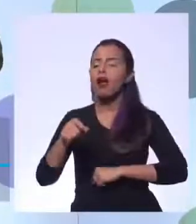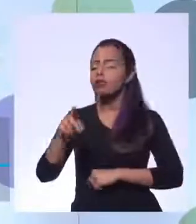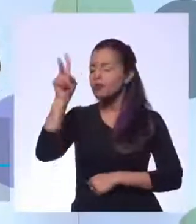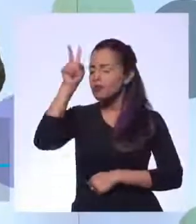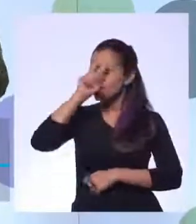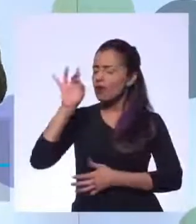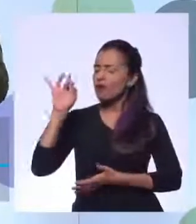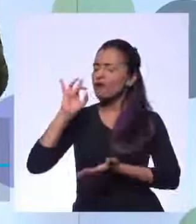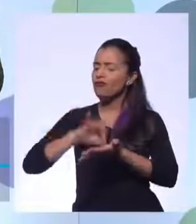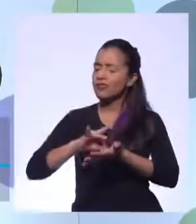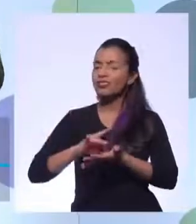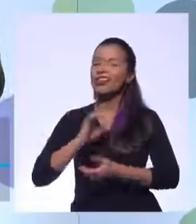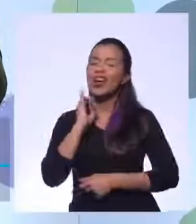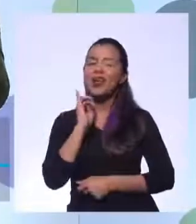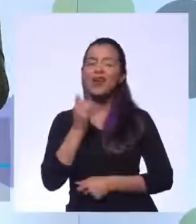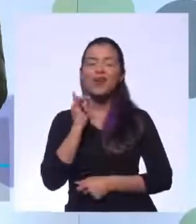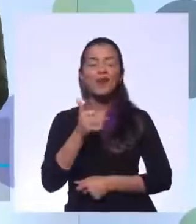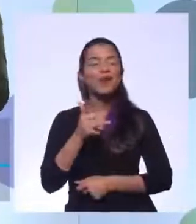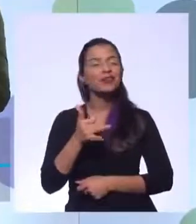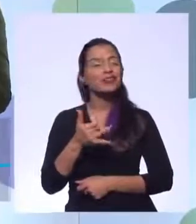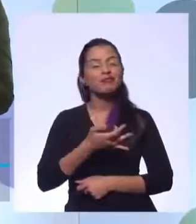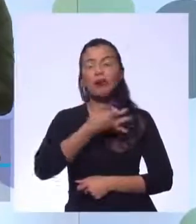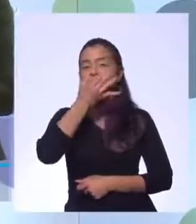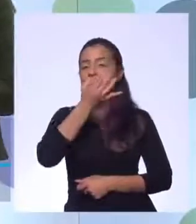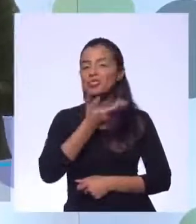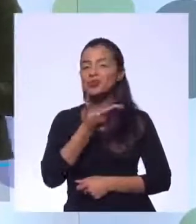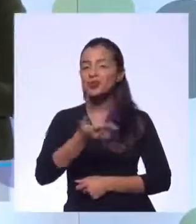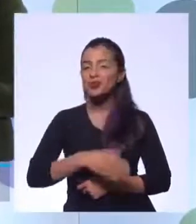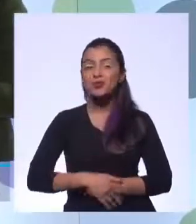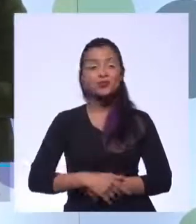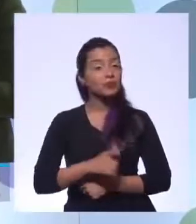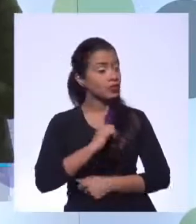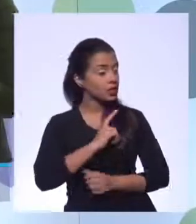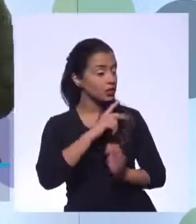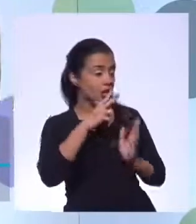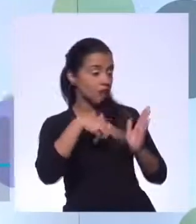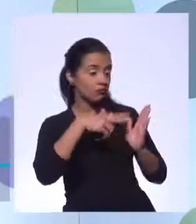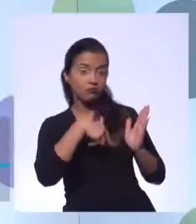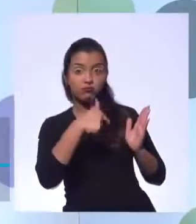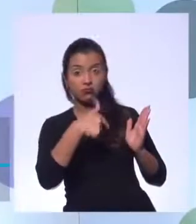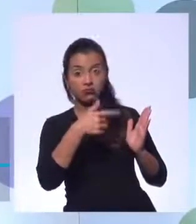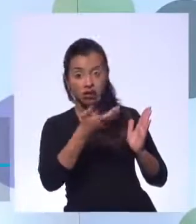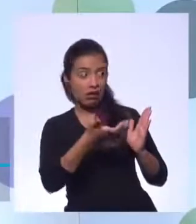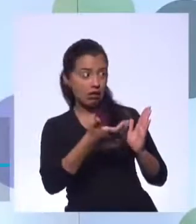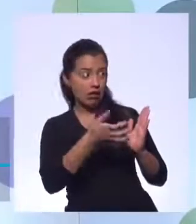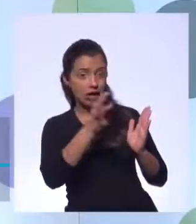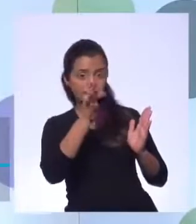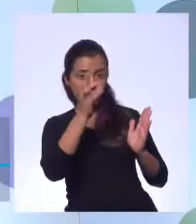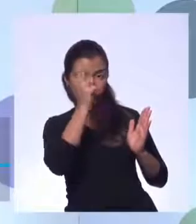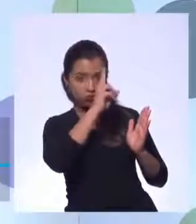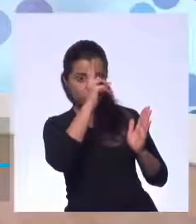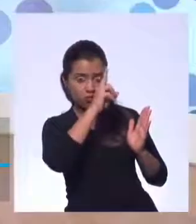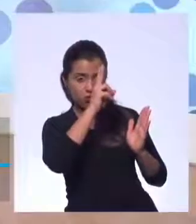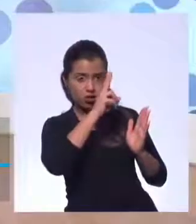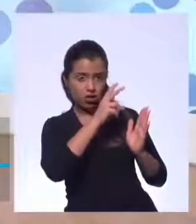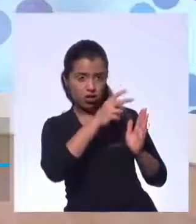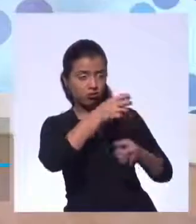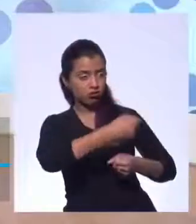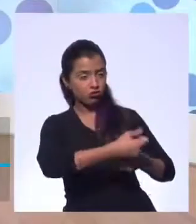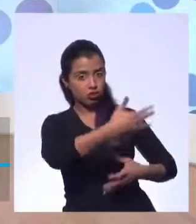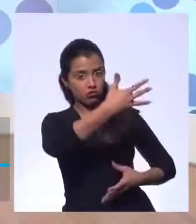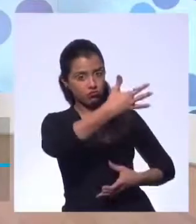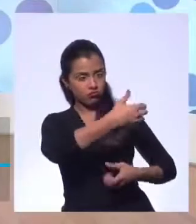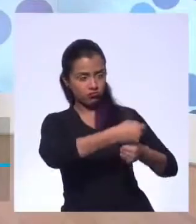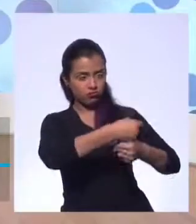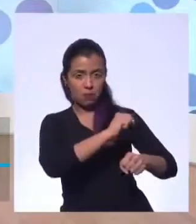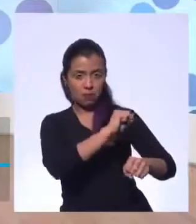oficial e criam lá de acordo com o seu ponto de vista. A gente tem a história aqui, Mônica, se você quiser ler. Vamos a gente ler. bloqueia o chat. Pode bloquear o chat um